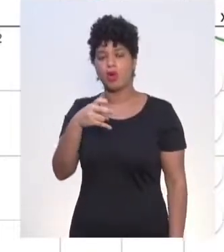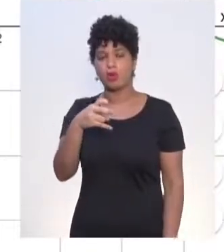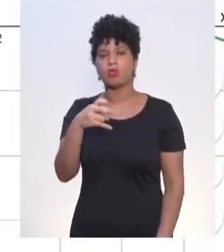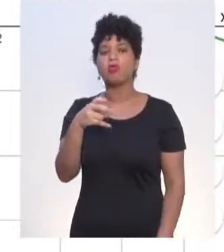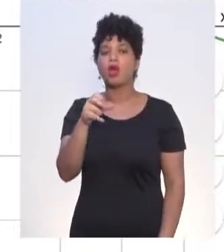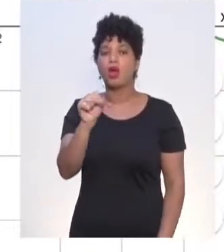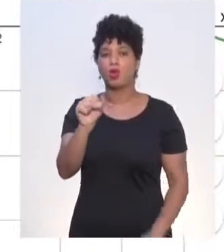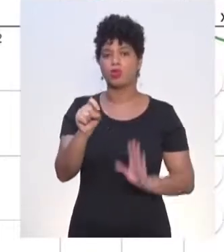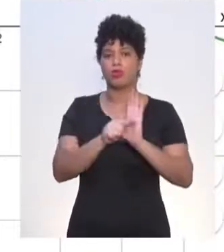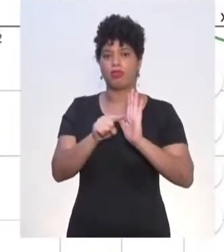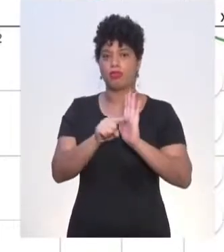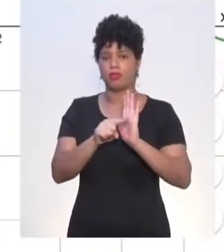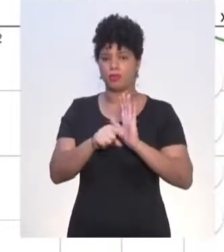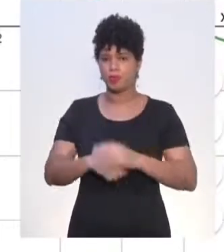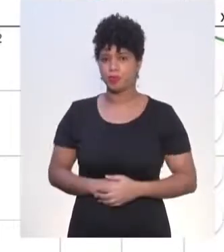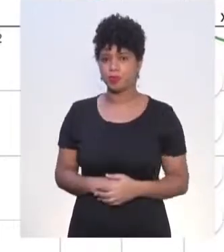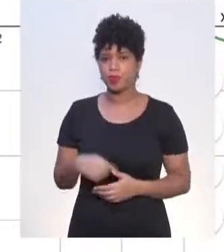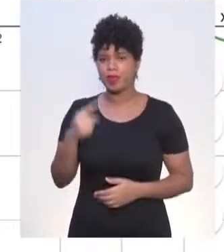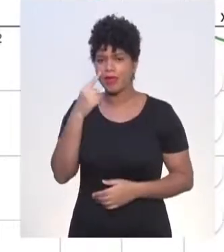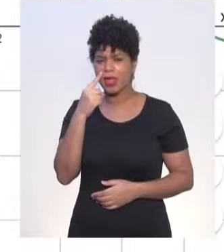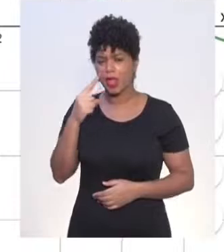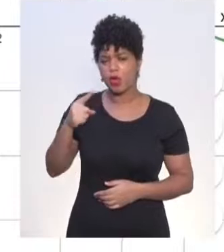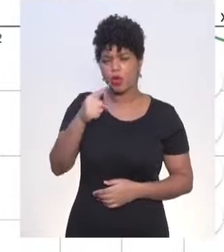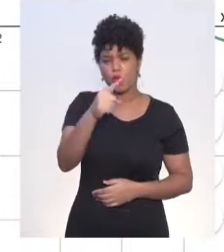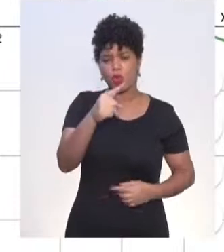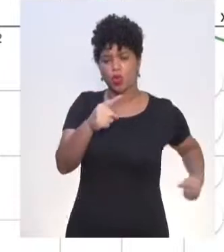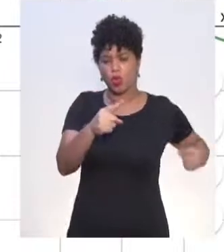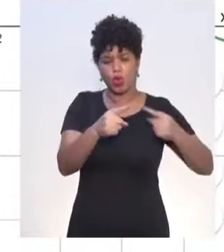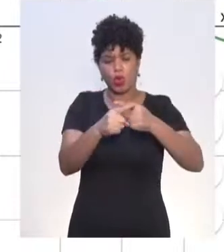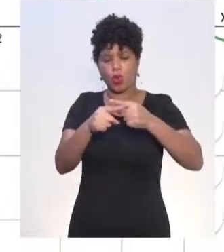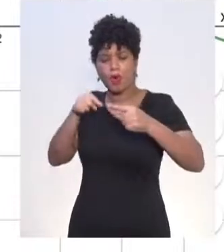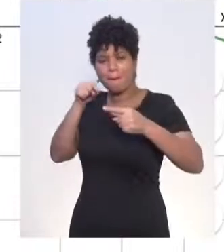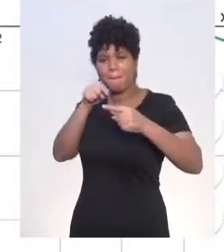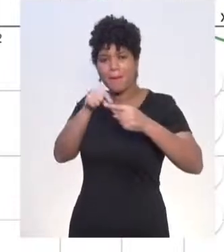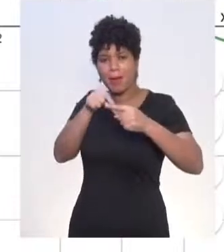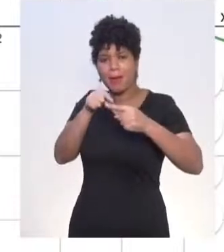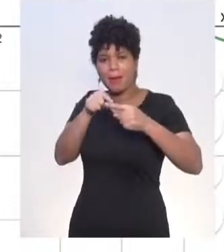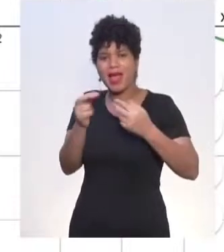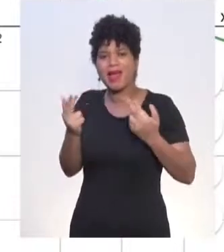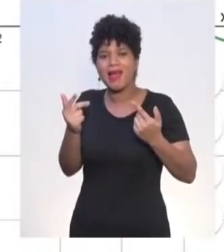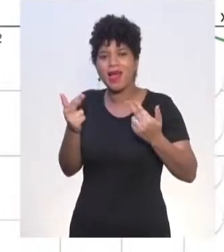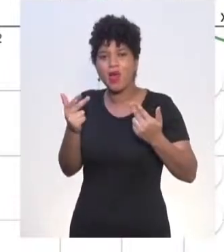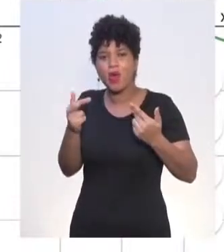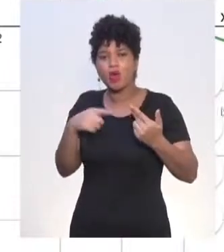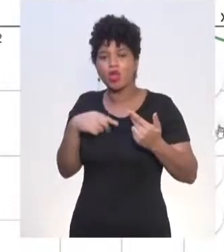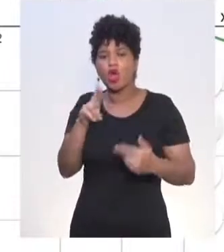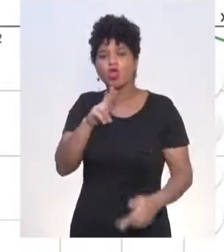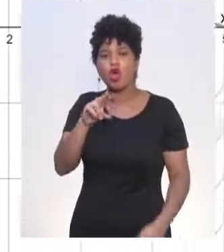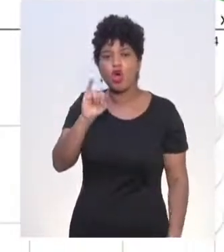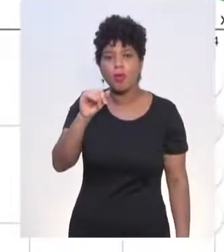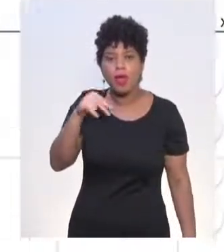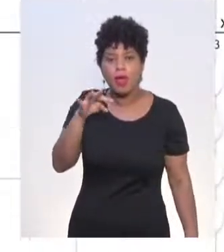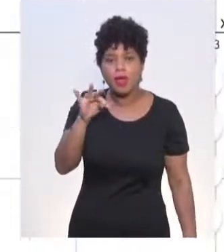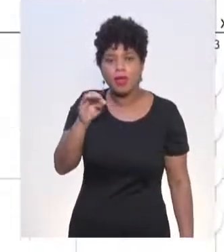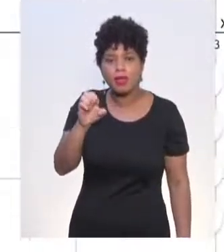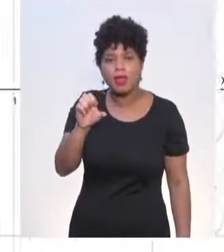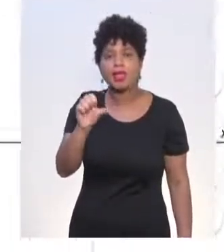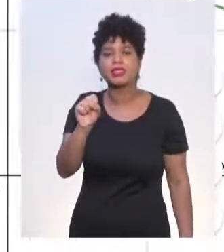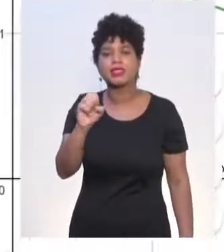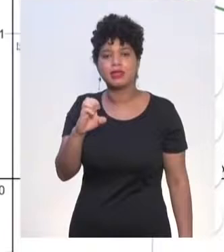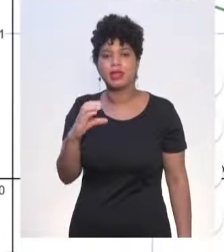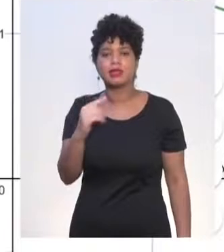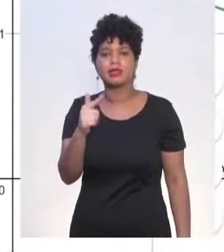8. Esse ponto aqui, ó, que chama de intersecção, que está aparecendo para vocês aí, ó, vou até tentar dar um zoom